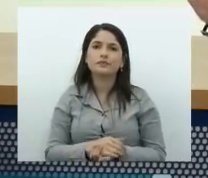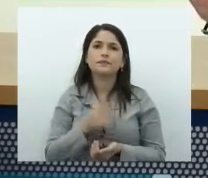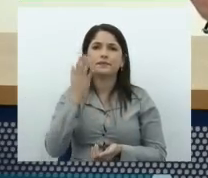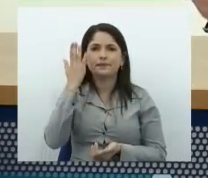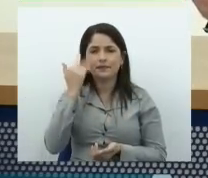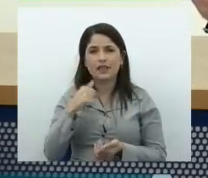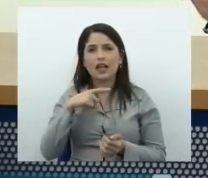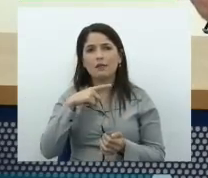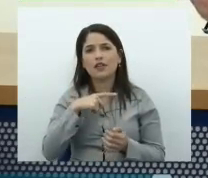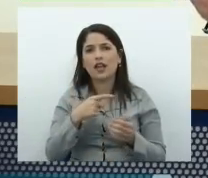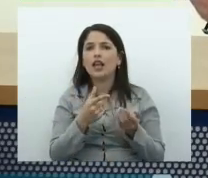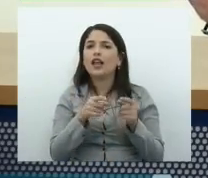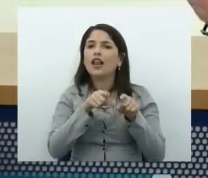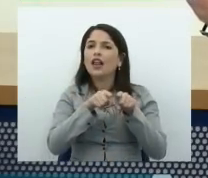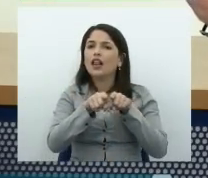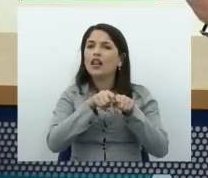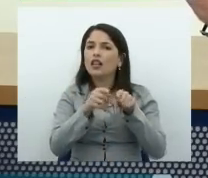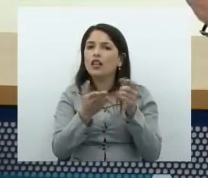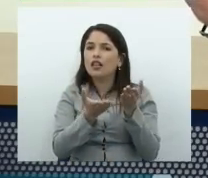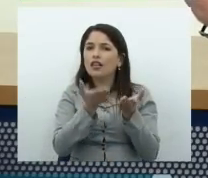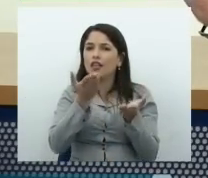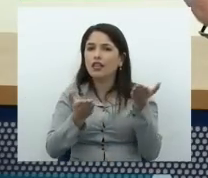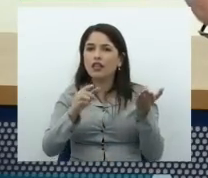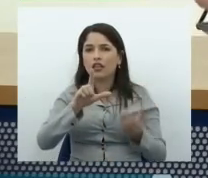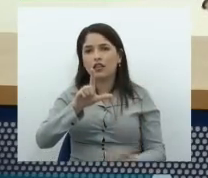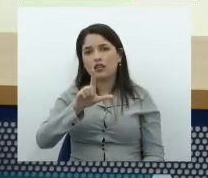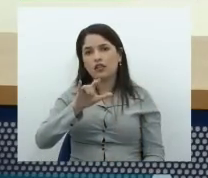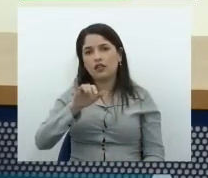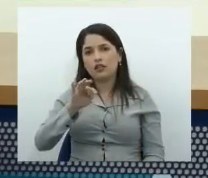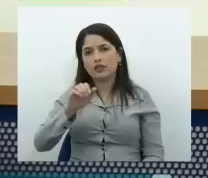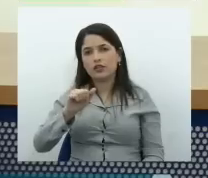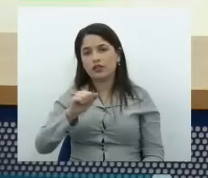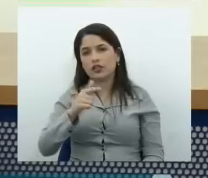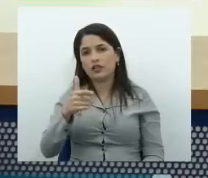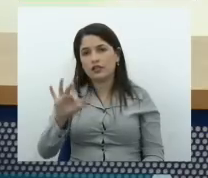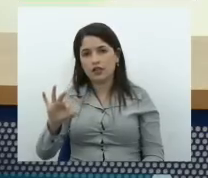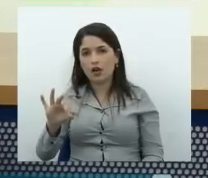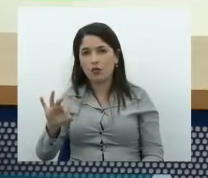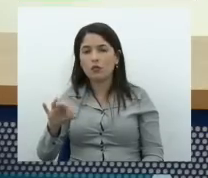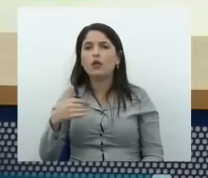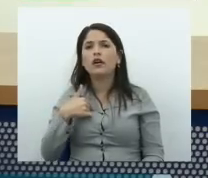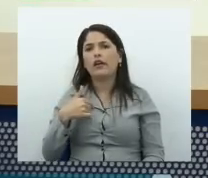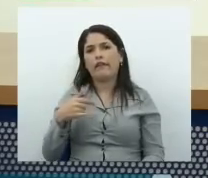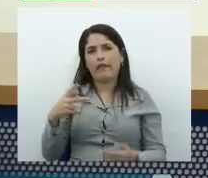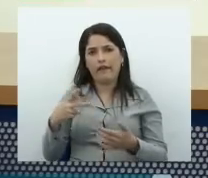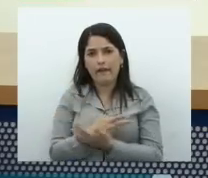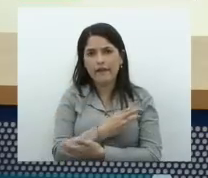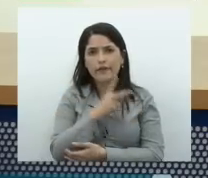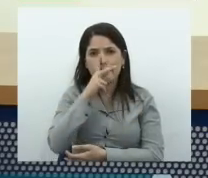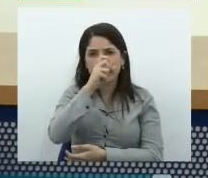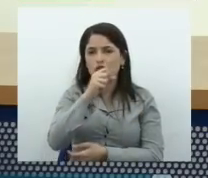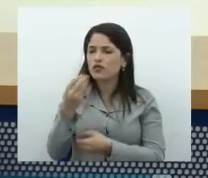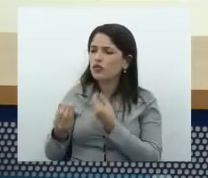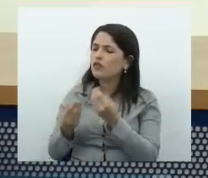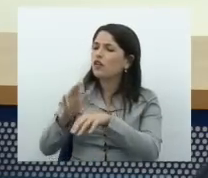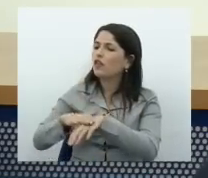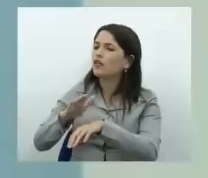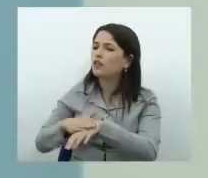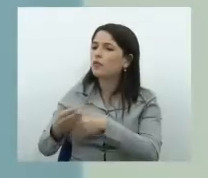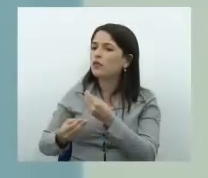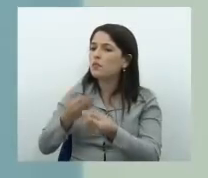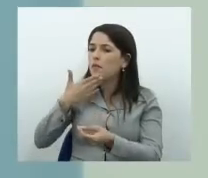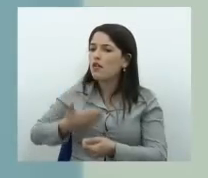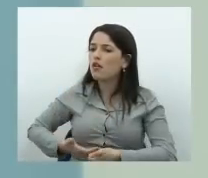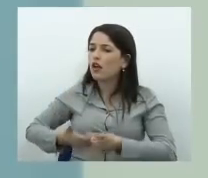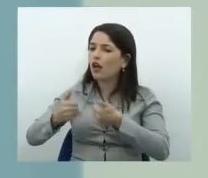fraudulenta que a própria Tribunal de Justiça e o Tribunal de Contas julgou. O que, que o senhor fará para melhorar o transporte da cidade de Guarulhos? Ok,